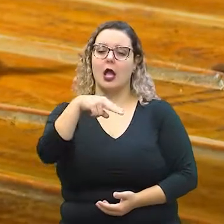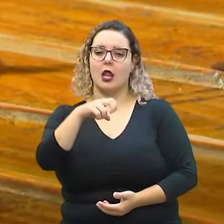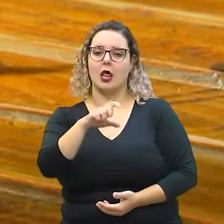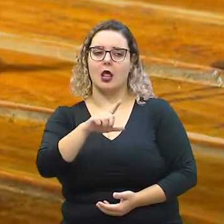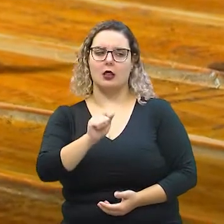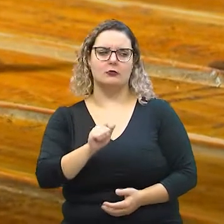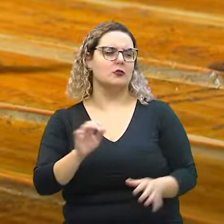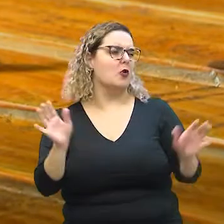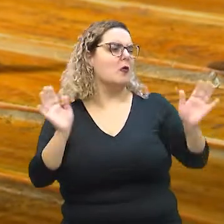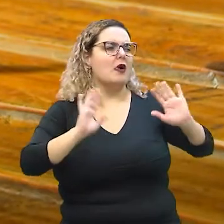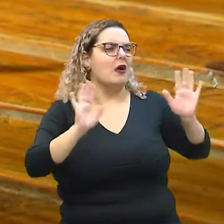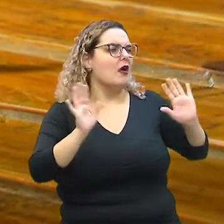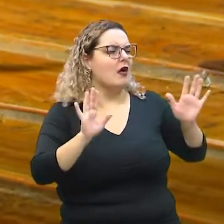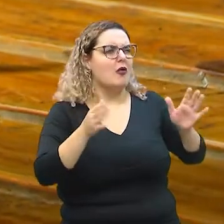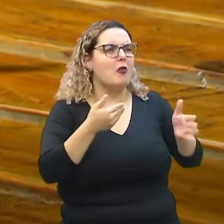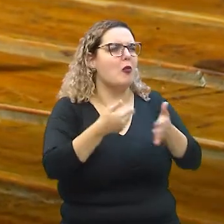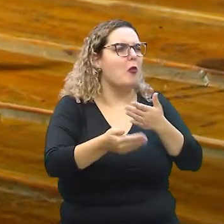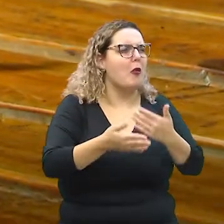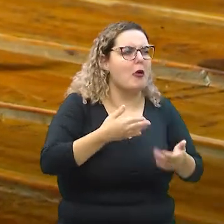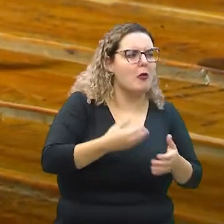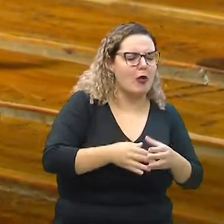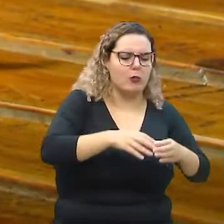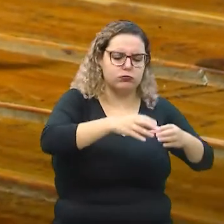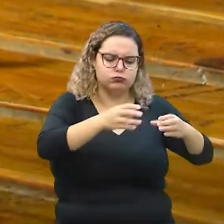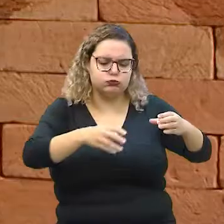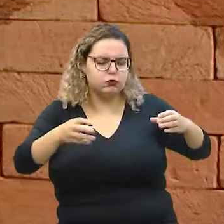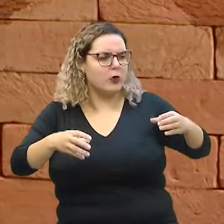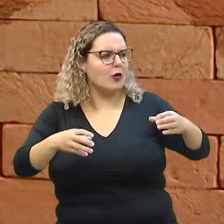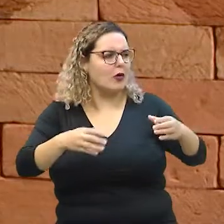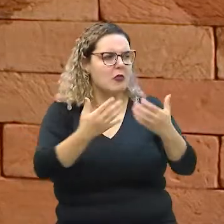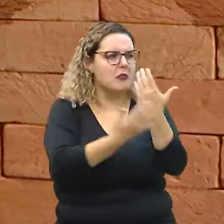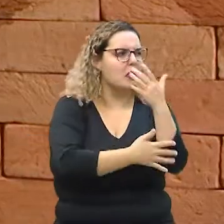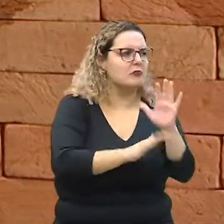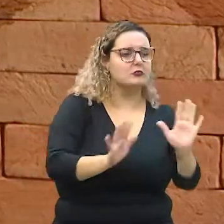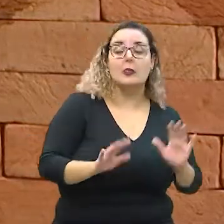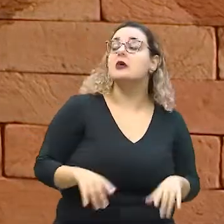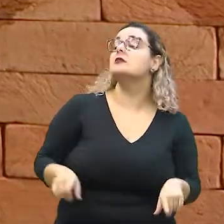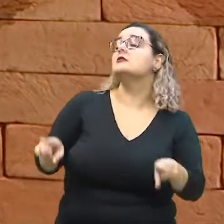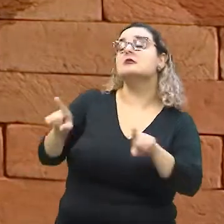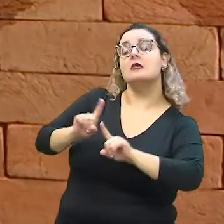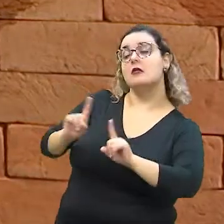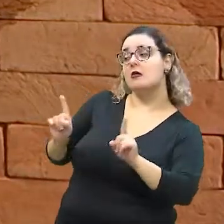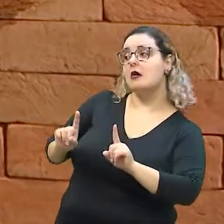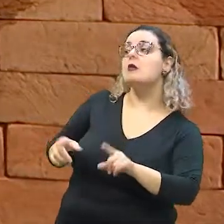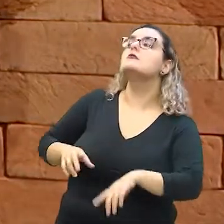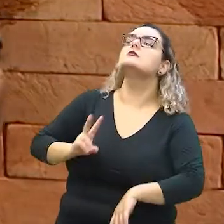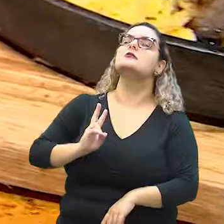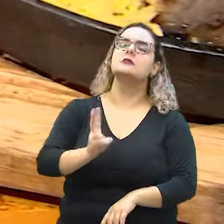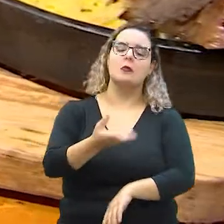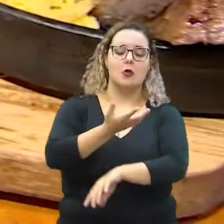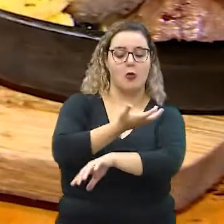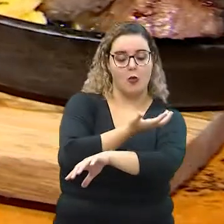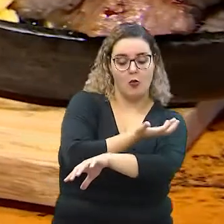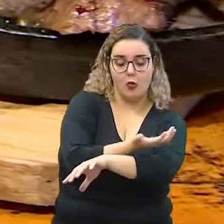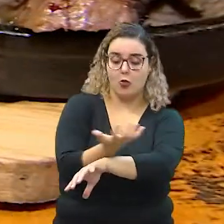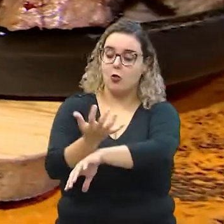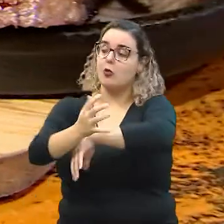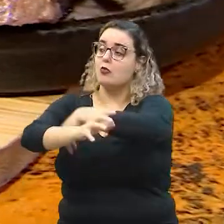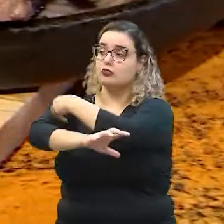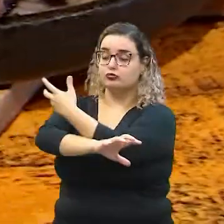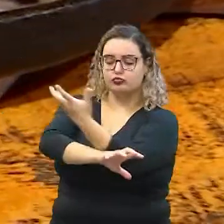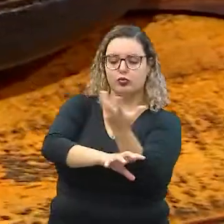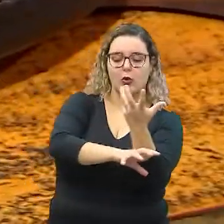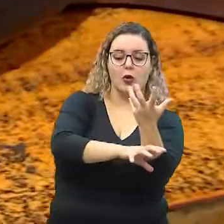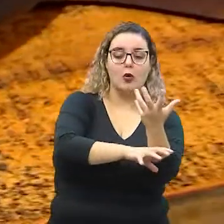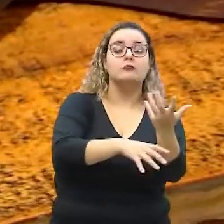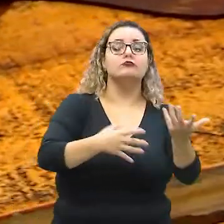abacaxi. Tem aí, o Gui gosta de trabalhar bastante com os temperos, né? Sim, sempre com ervas frescas. Eu evito ao máximo. O que a